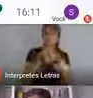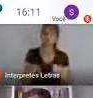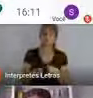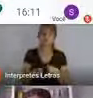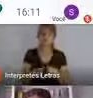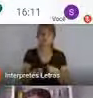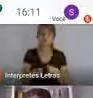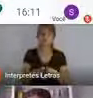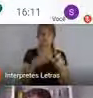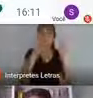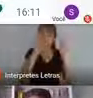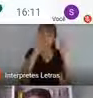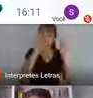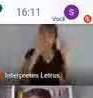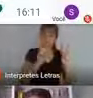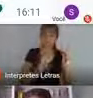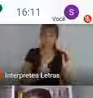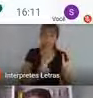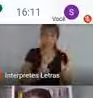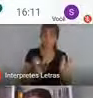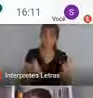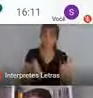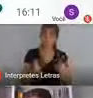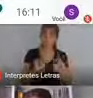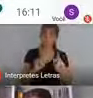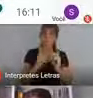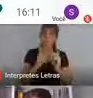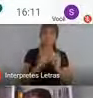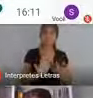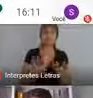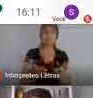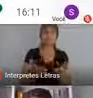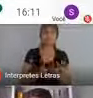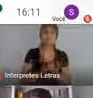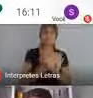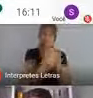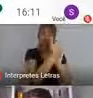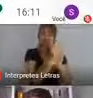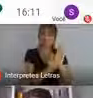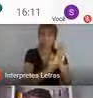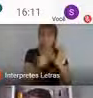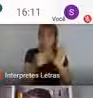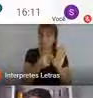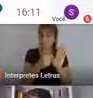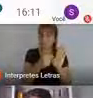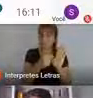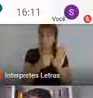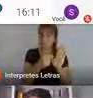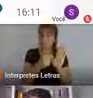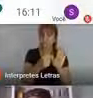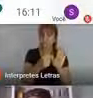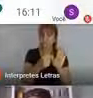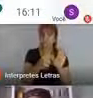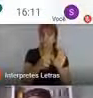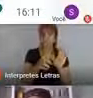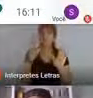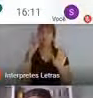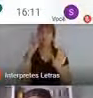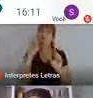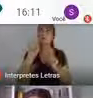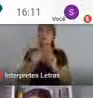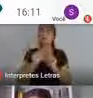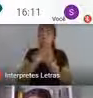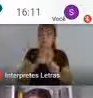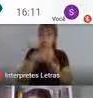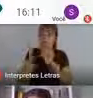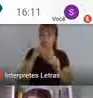dos temas pertinentes para o debate. A programação, antes de eu passar a falar da programação, só lembrando de alguns